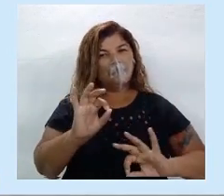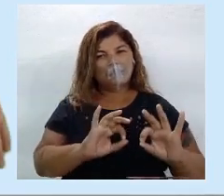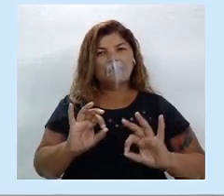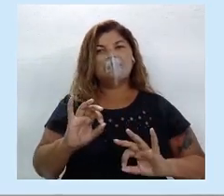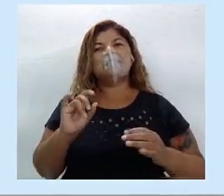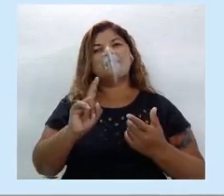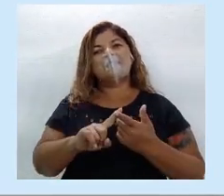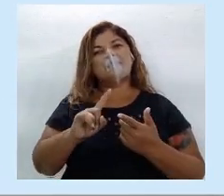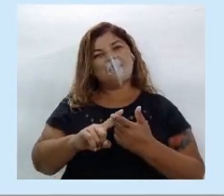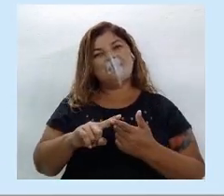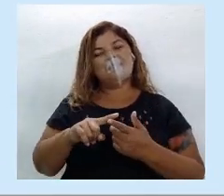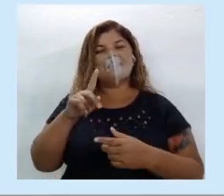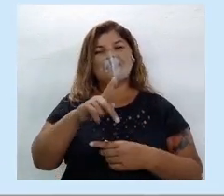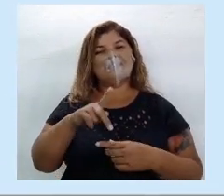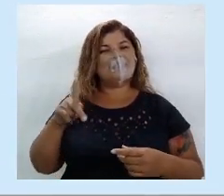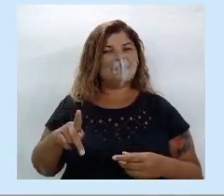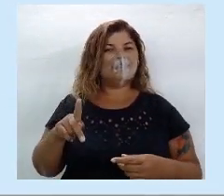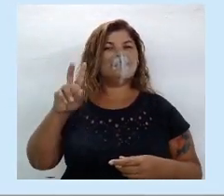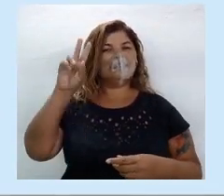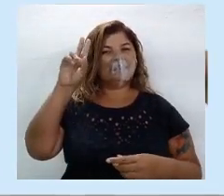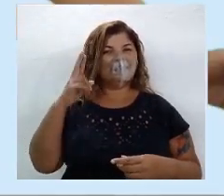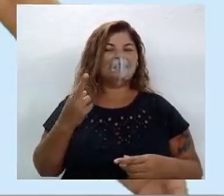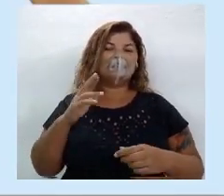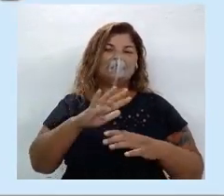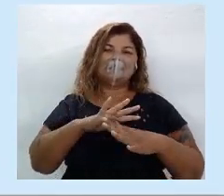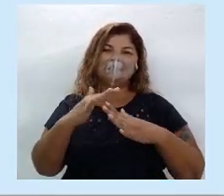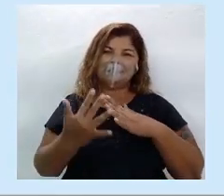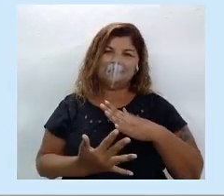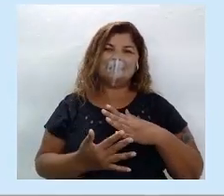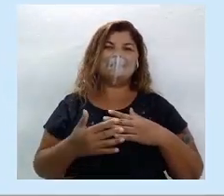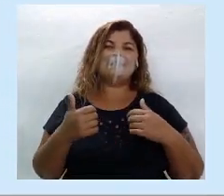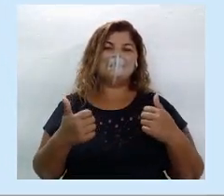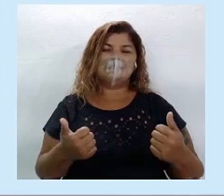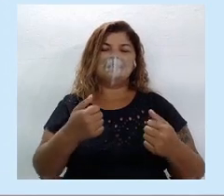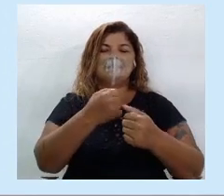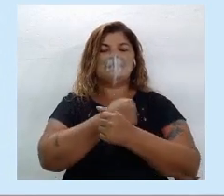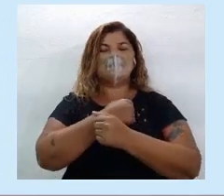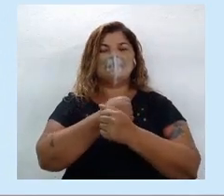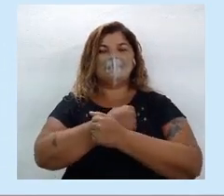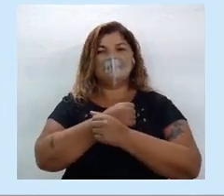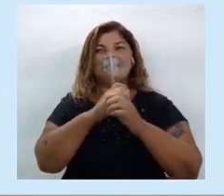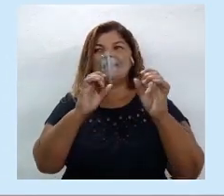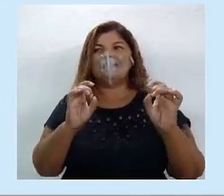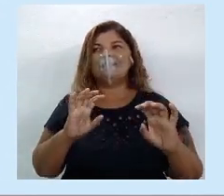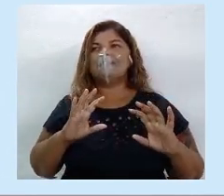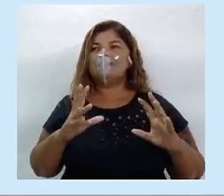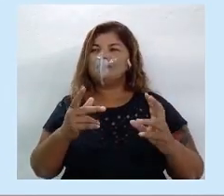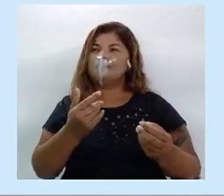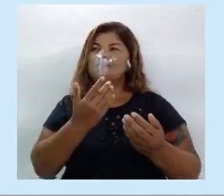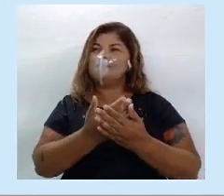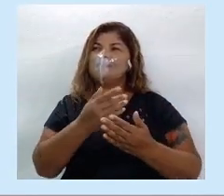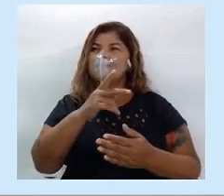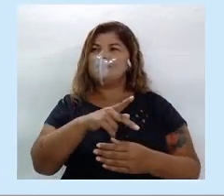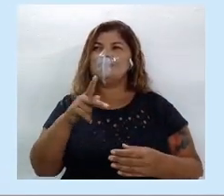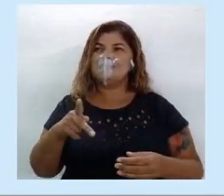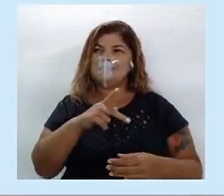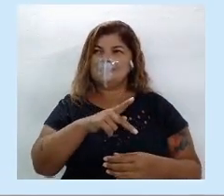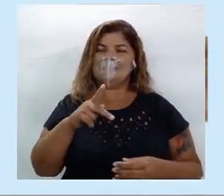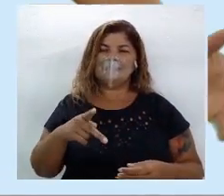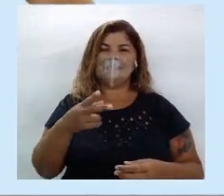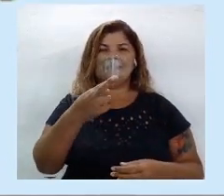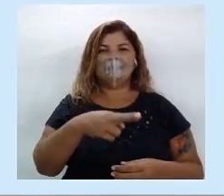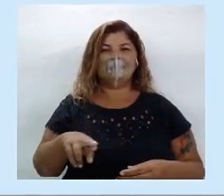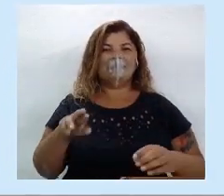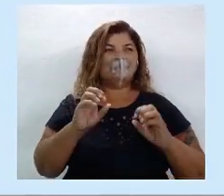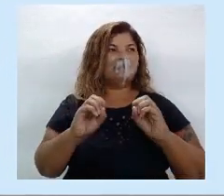ajuda, e a nossa professora aqui de Libras. E um abraço especial a todos os estudantes e professores do ensino religioso.